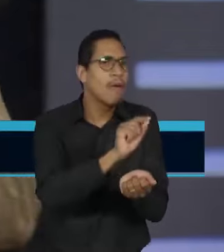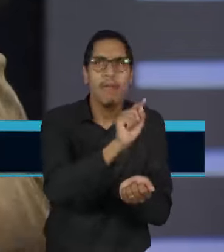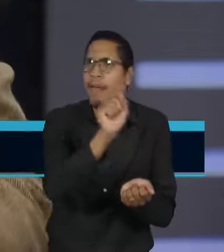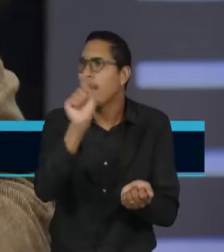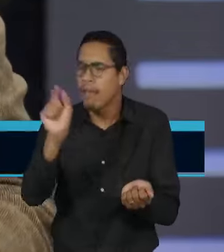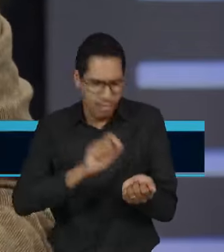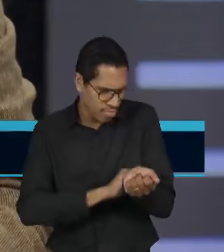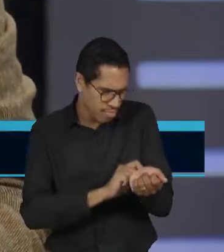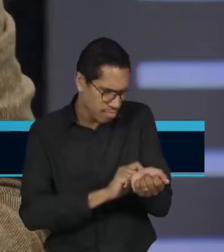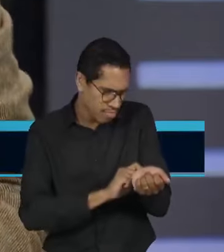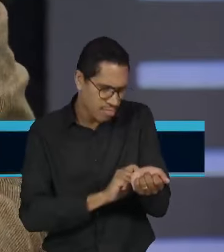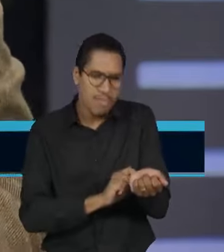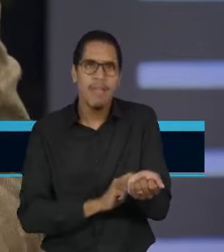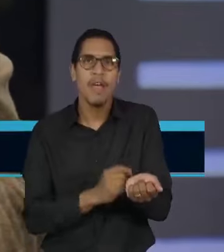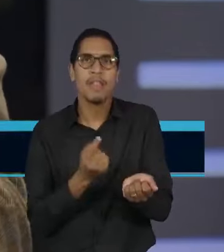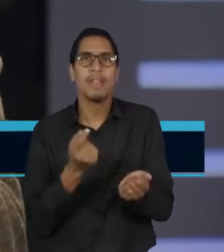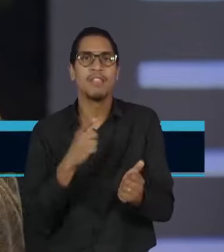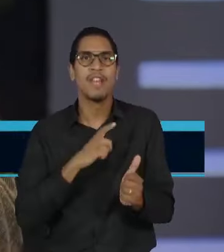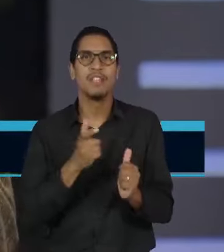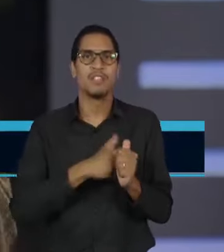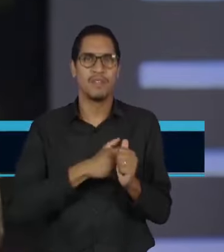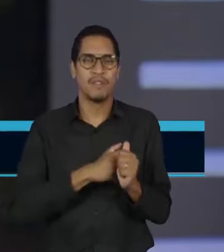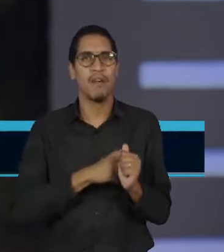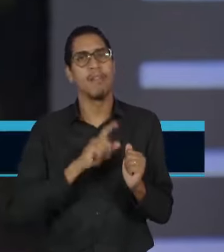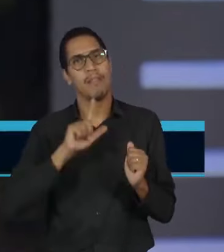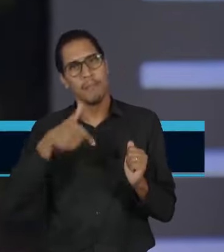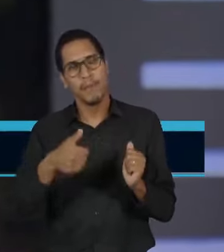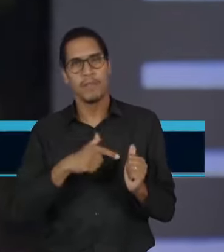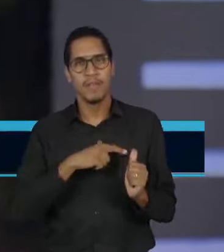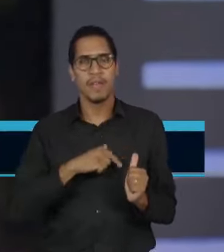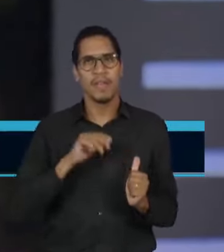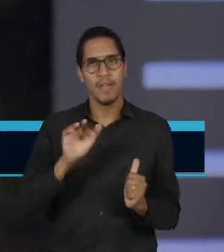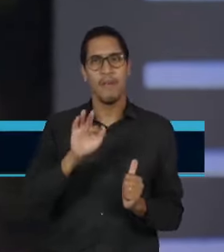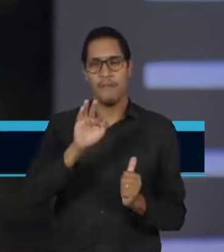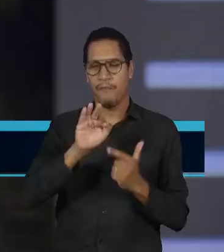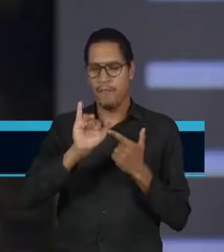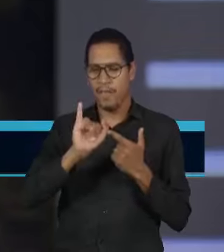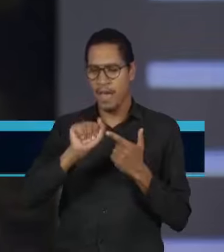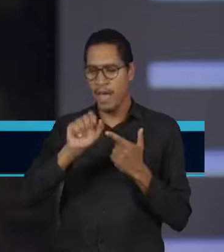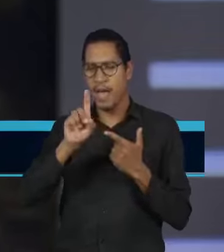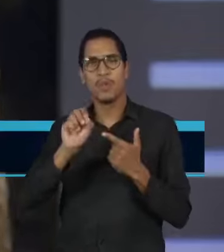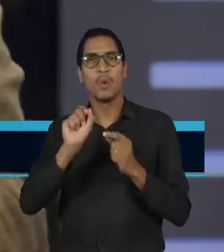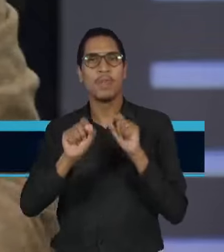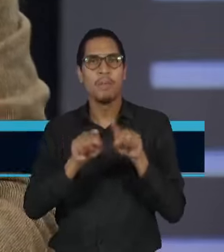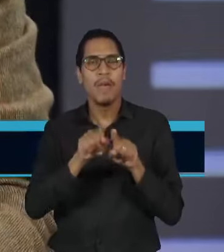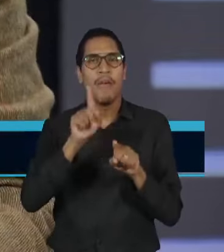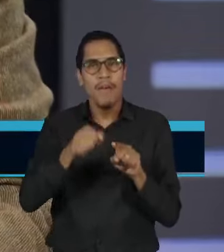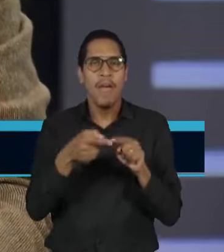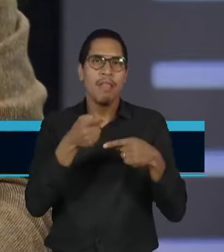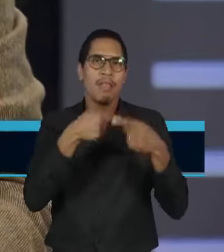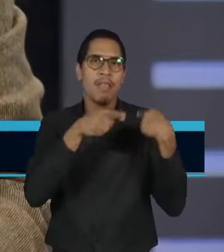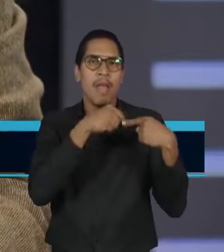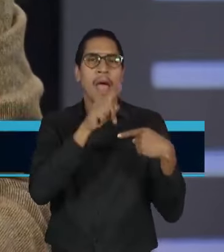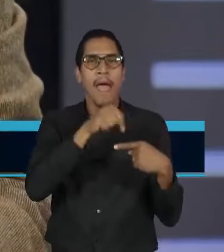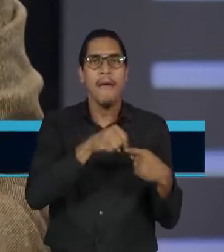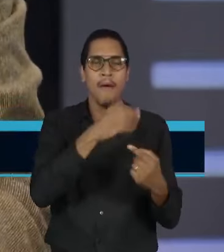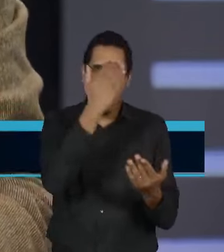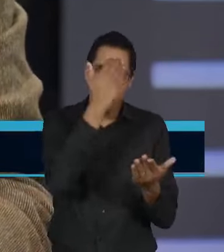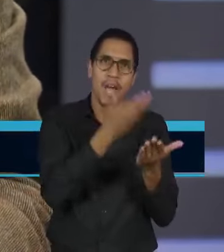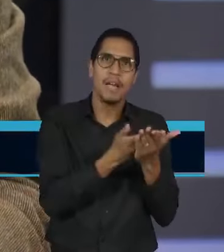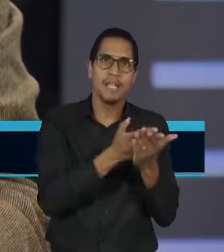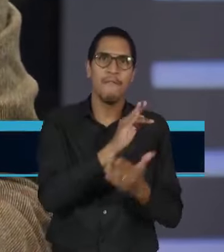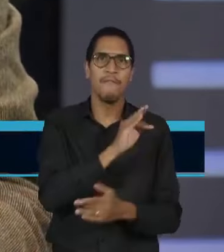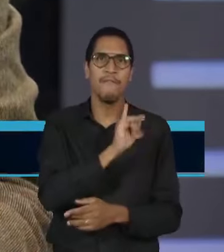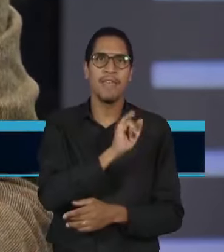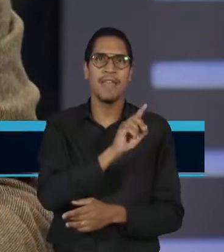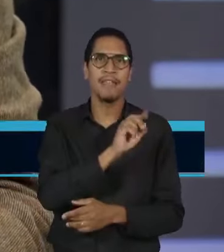clientes, né? E depois, isso na história, fiado vem de fidare, de confiança, o fio do bigode, não é? Agora, faz